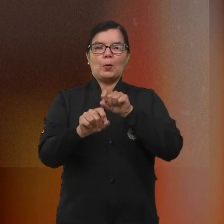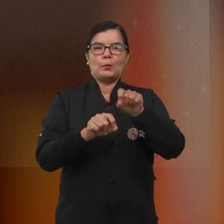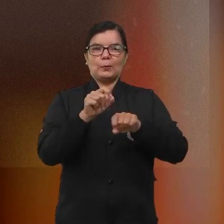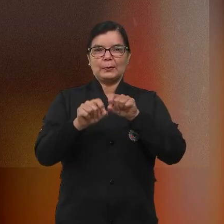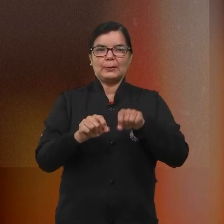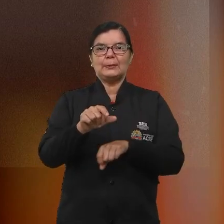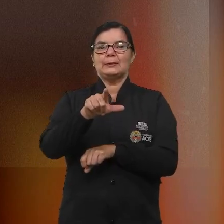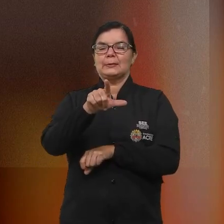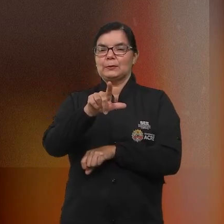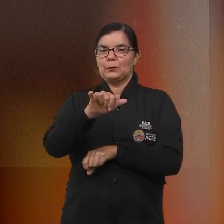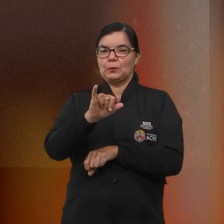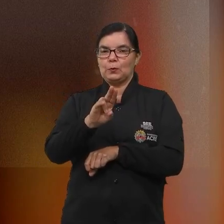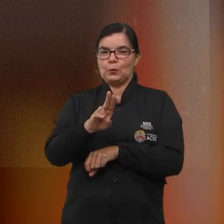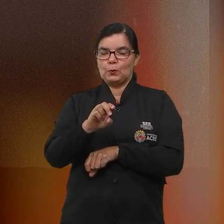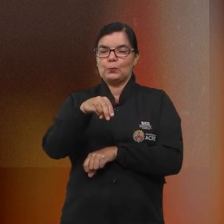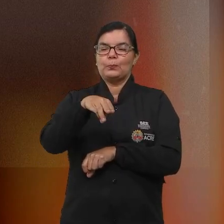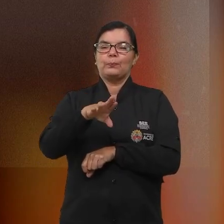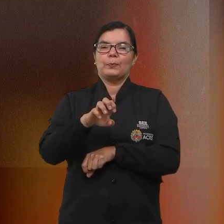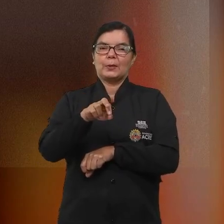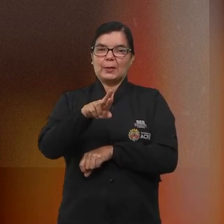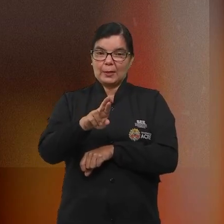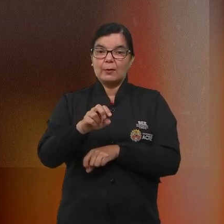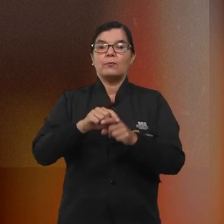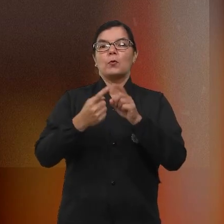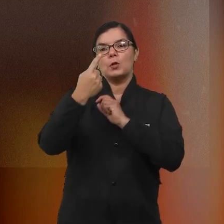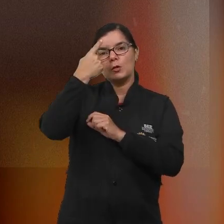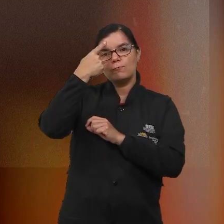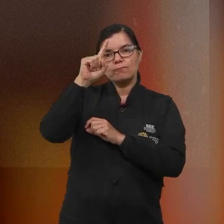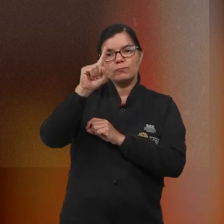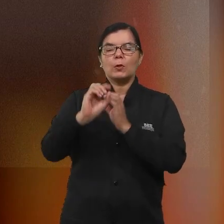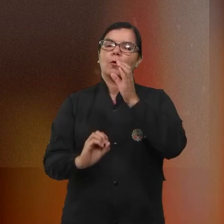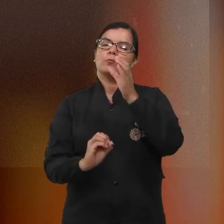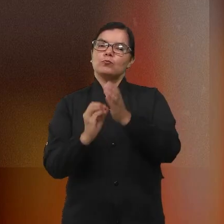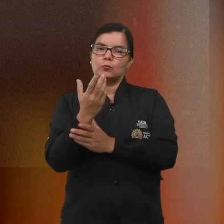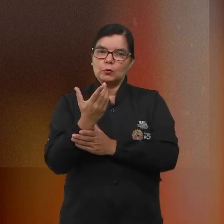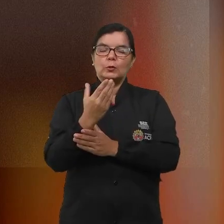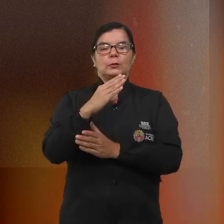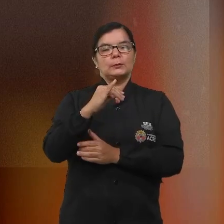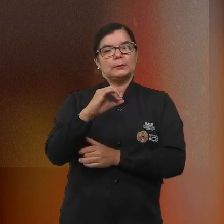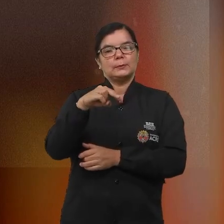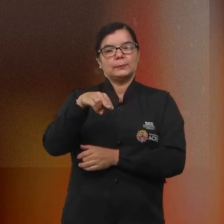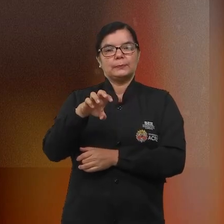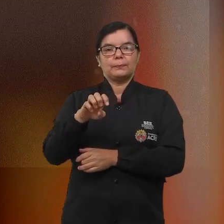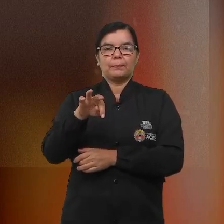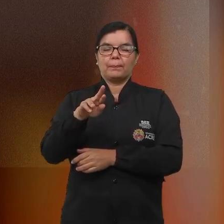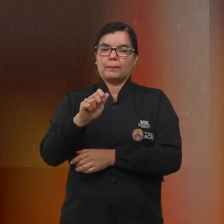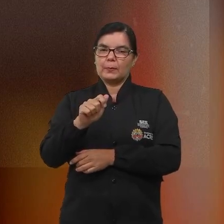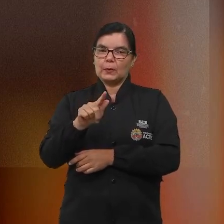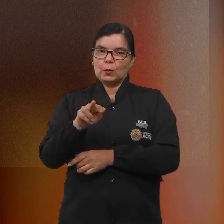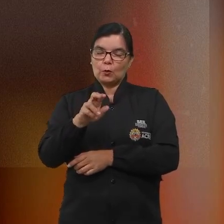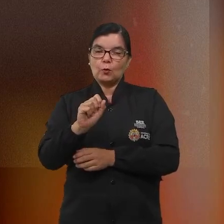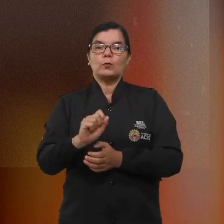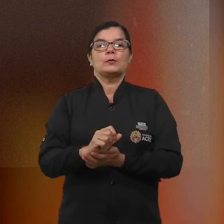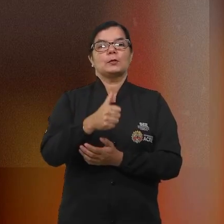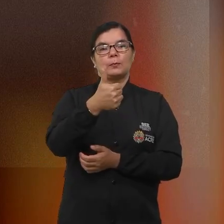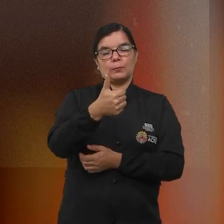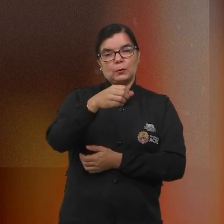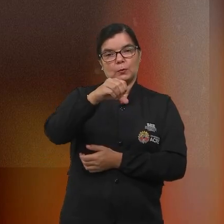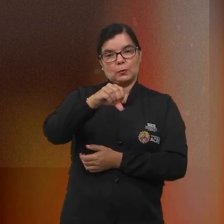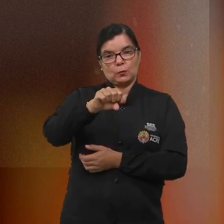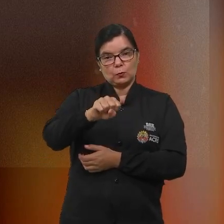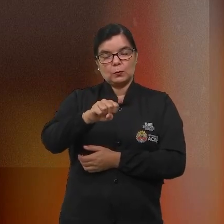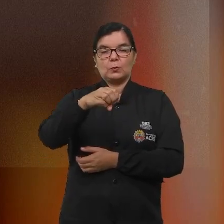os inventores do cinematógrafo. Em 1895, apresentaram esse equipamento que, além